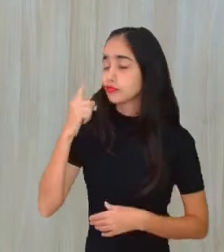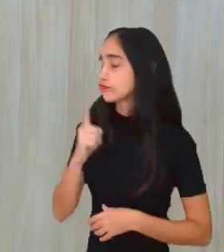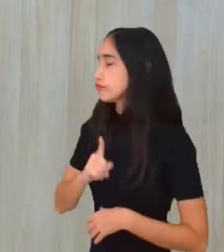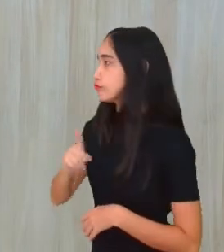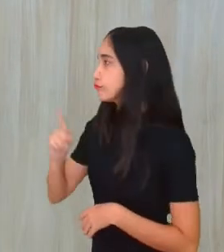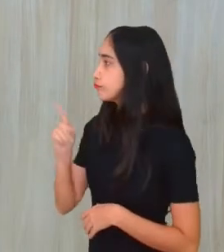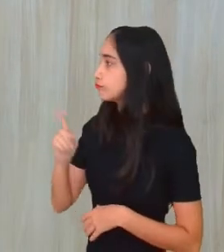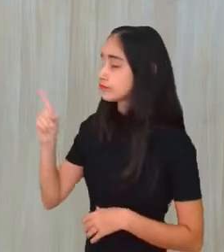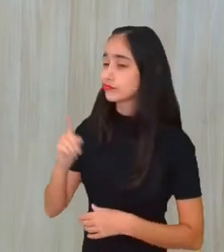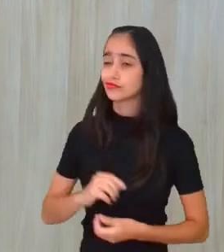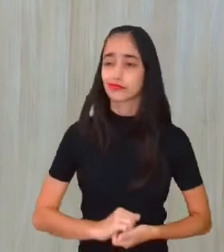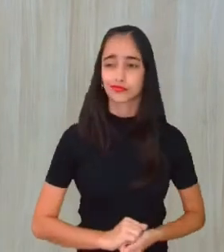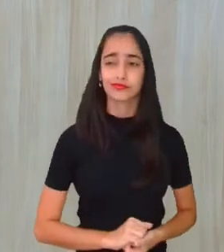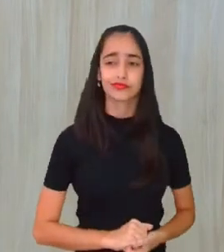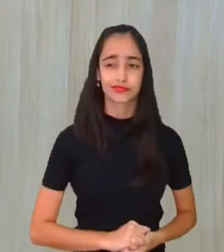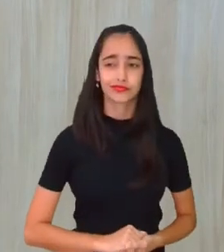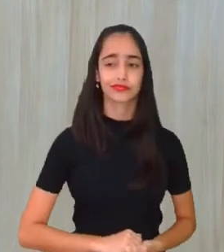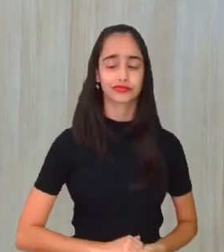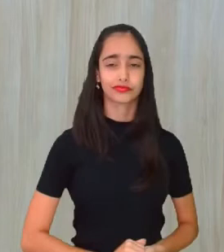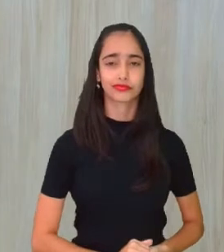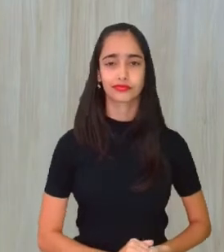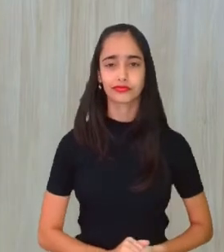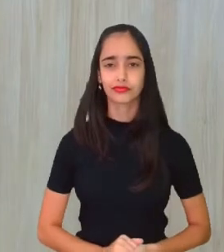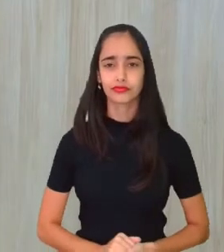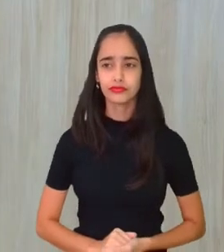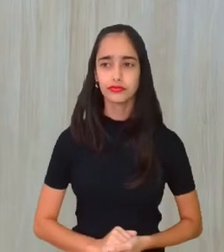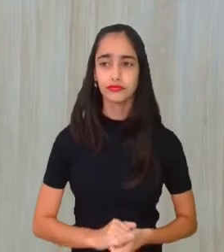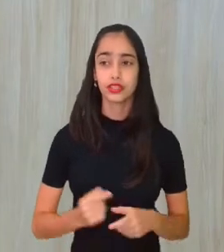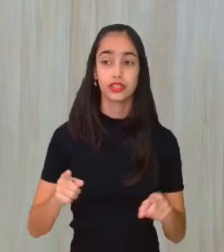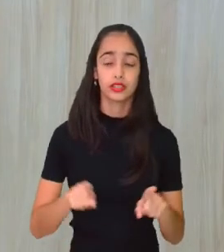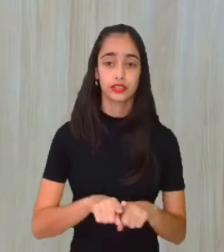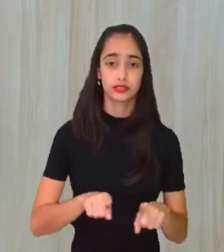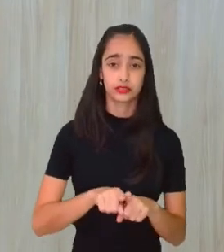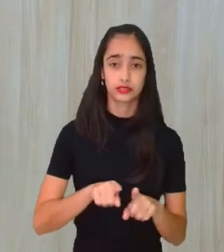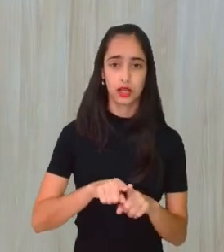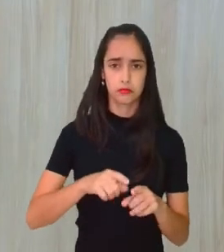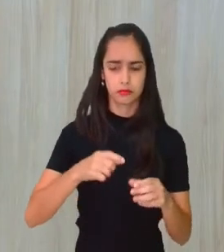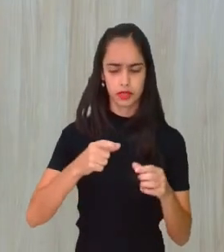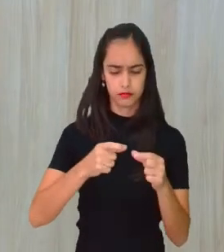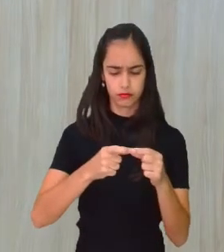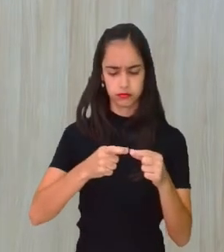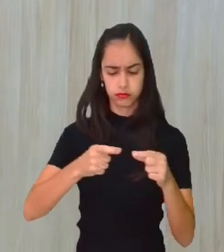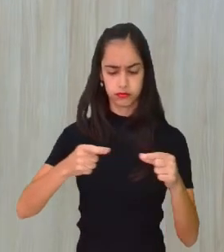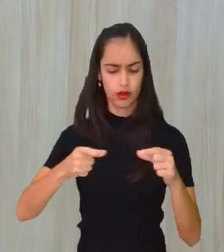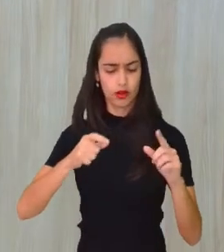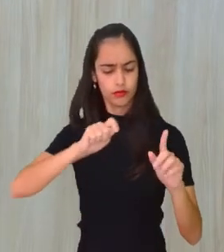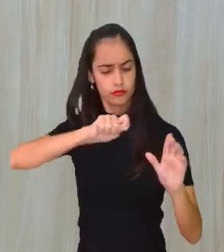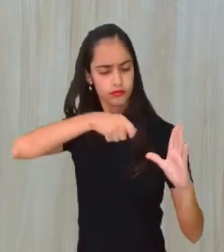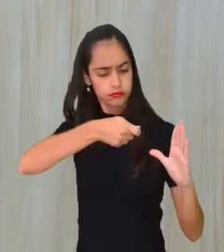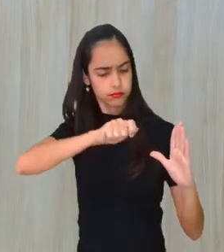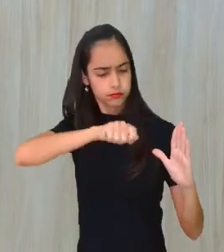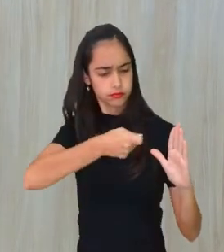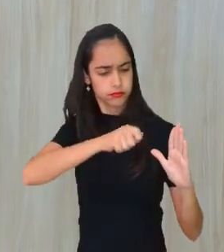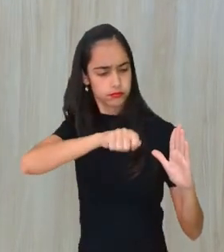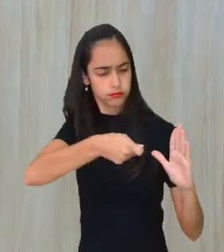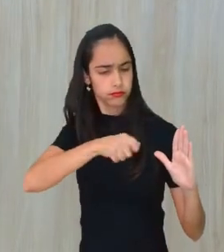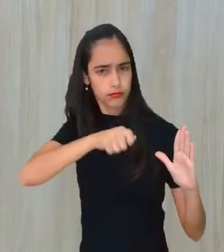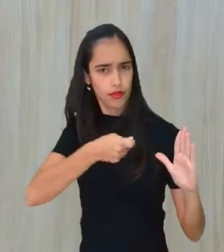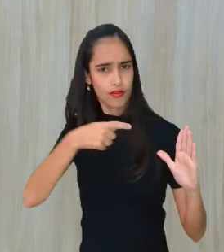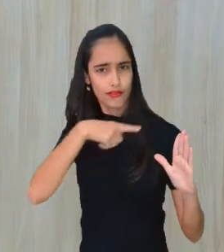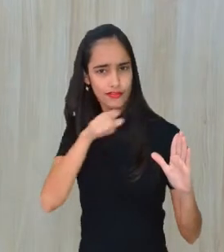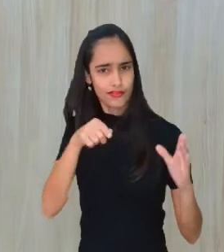é isolante elétrico, uma chave de fenda mesmo, observem que ela tem essa parte aí,